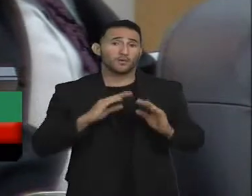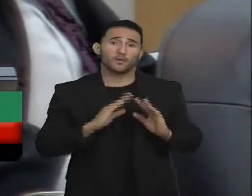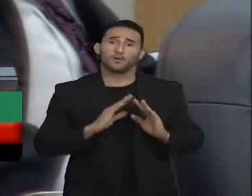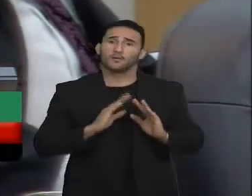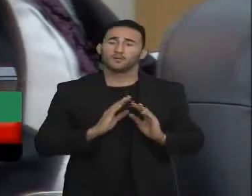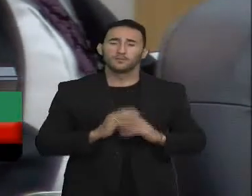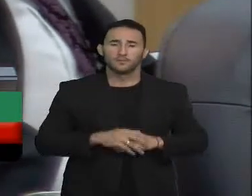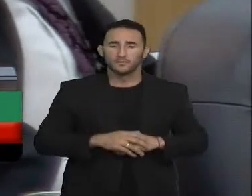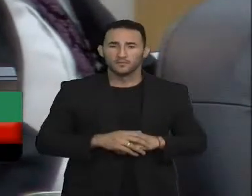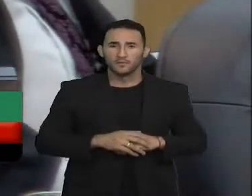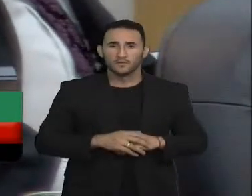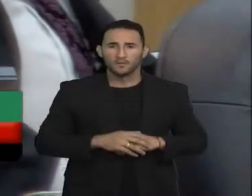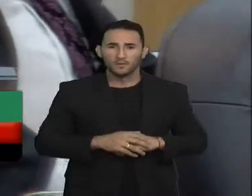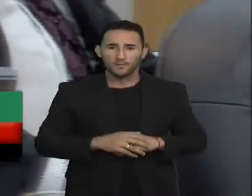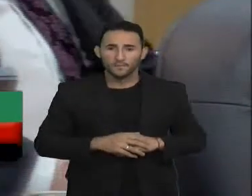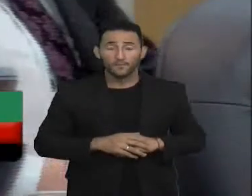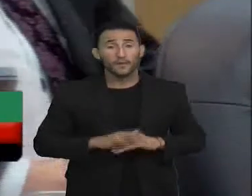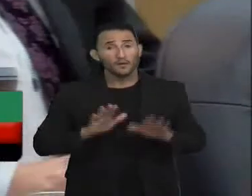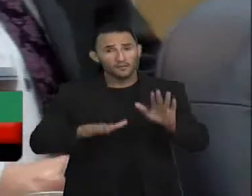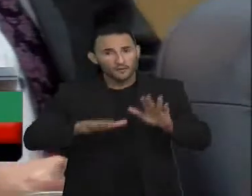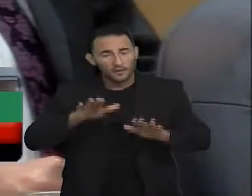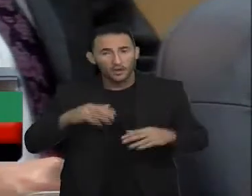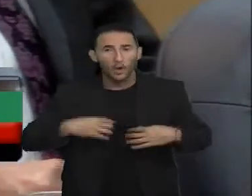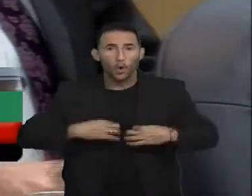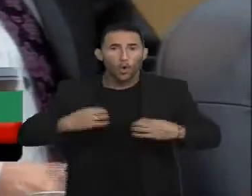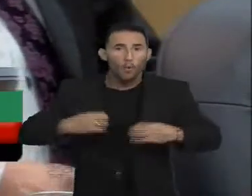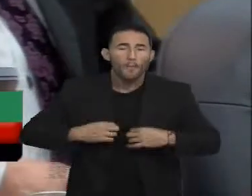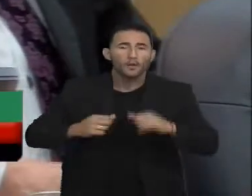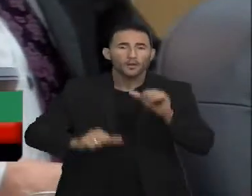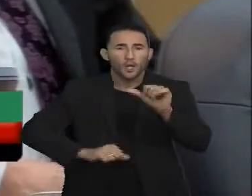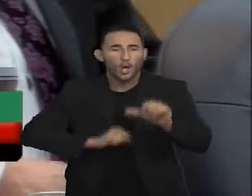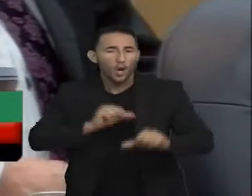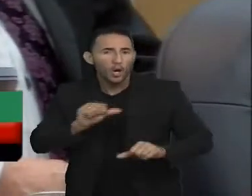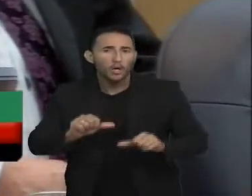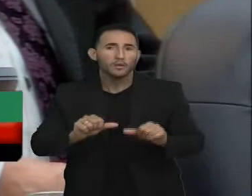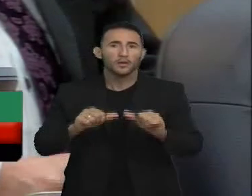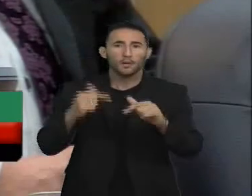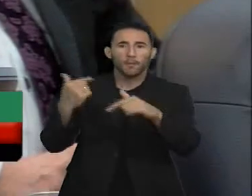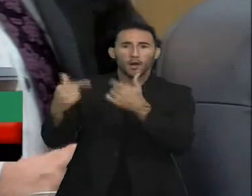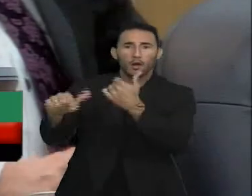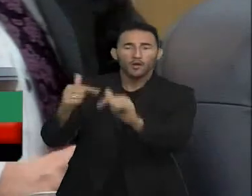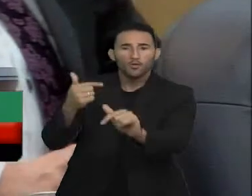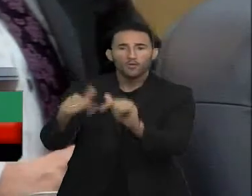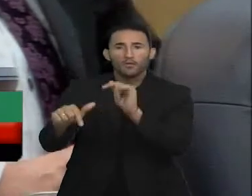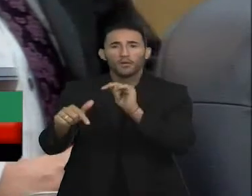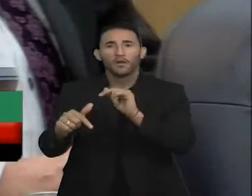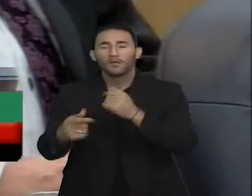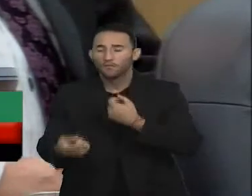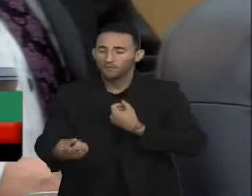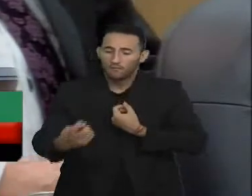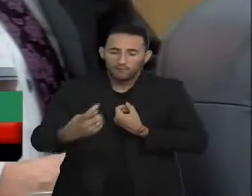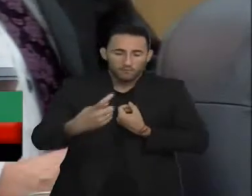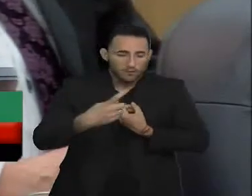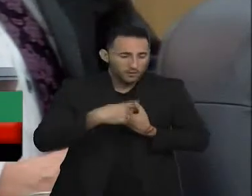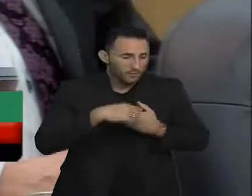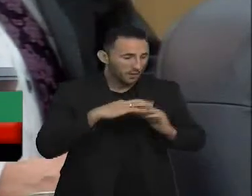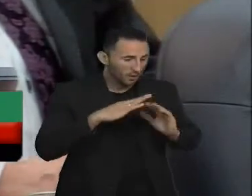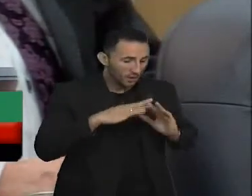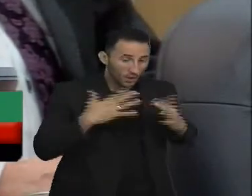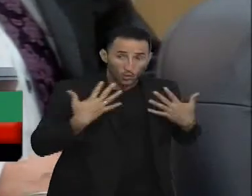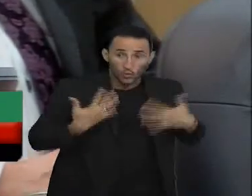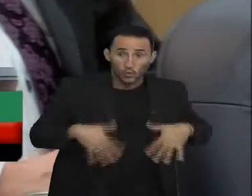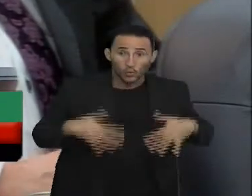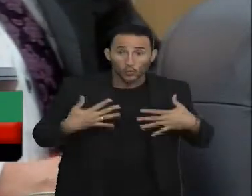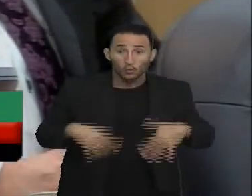Muitas das vezes, troca seu uniforme, vai embora para sua casa, toma cuidado até na hora de chegar na porta de